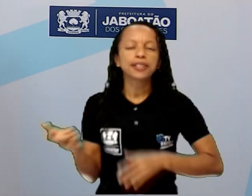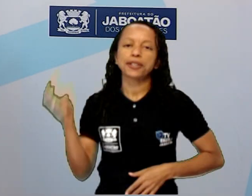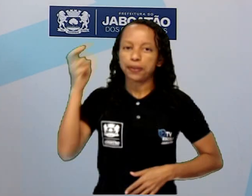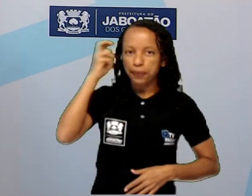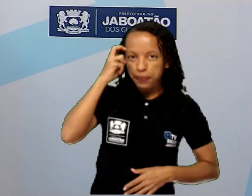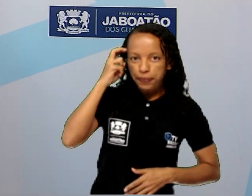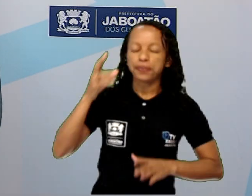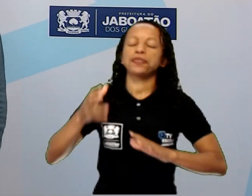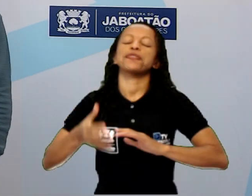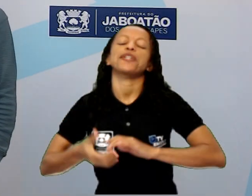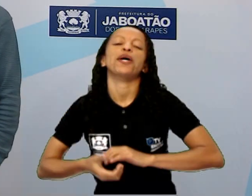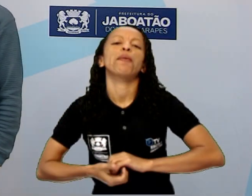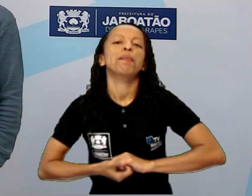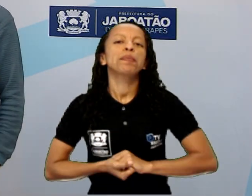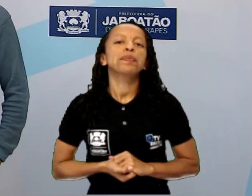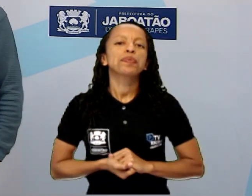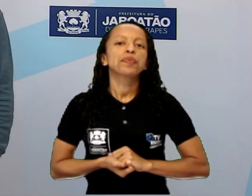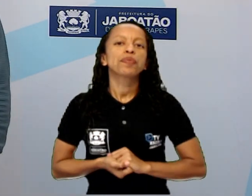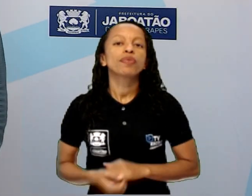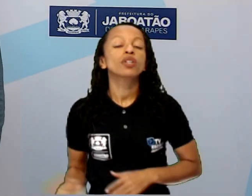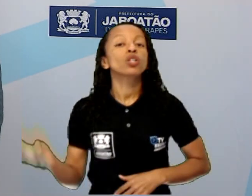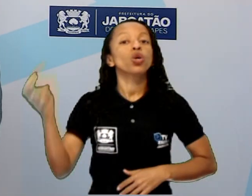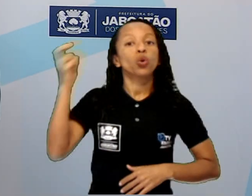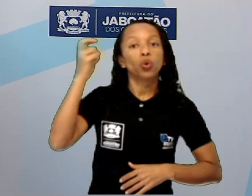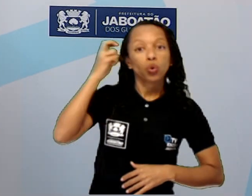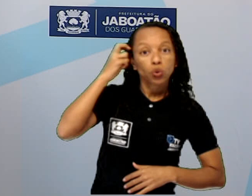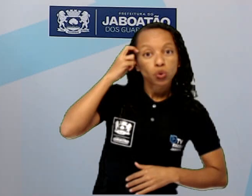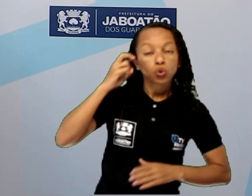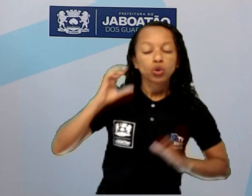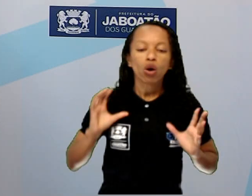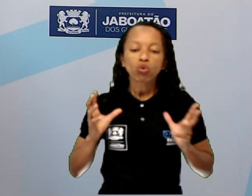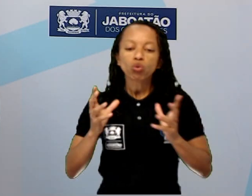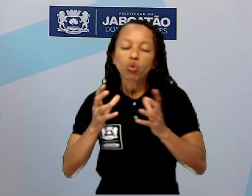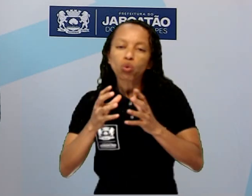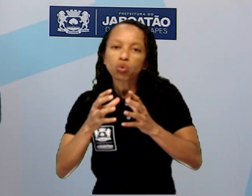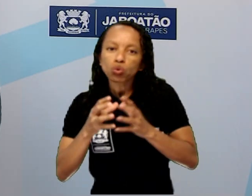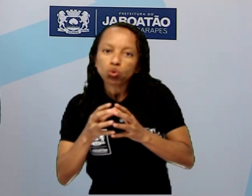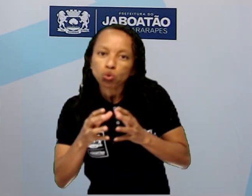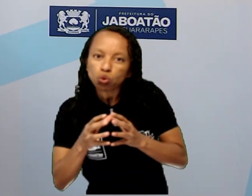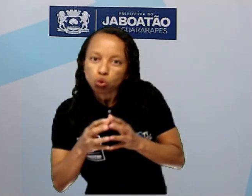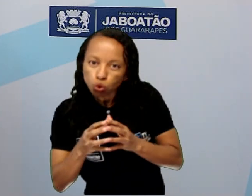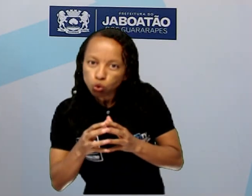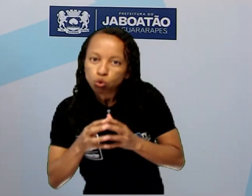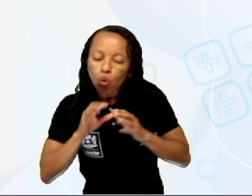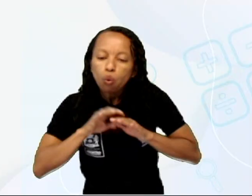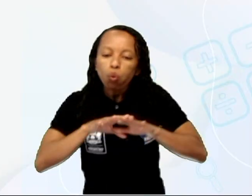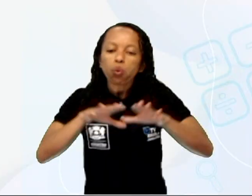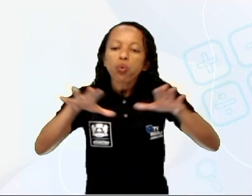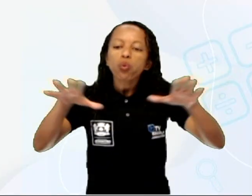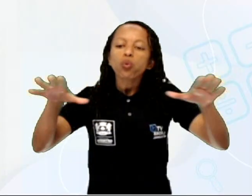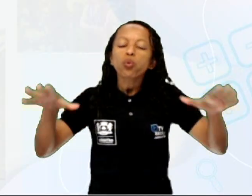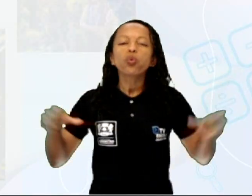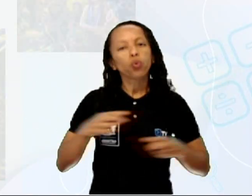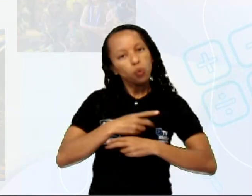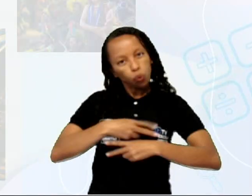aí. Cultura é um conjunto amplo de coisas que a gente vai ver agora algumas definições.